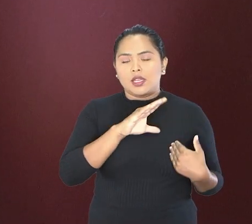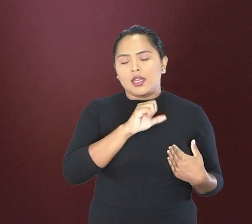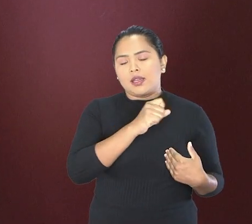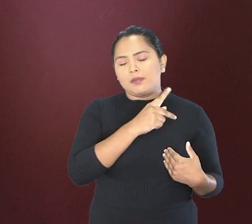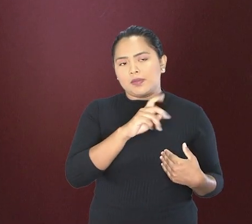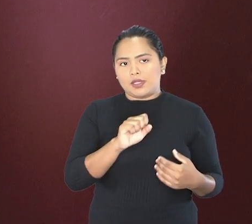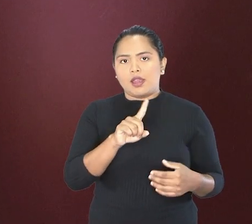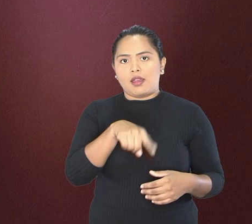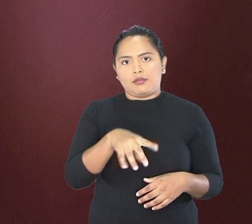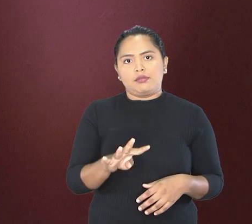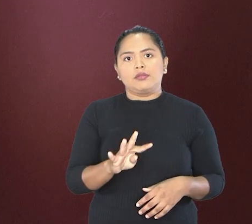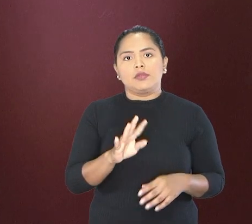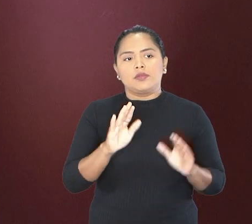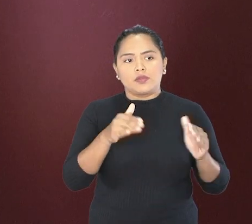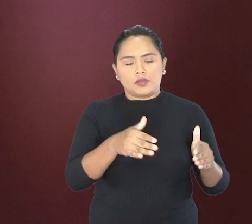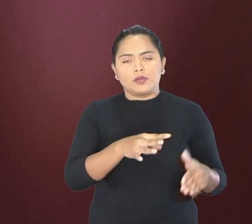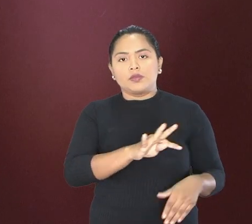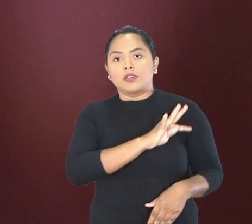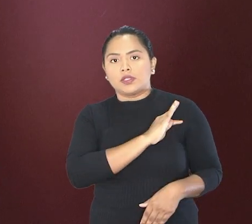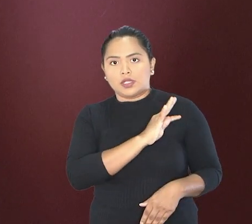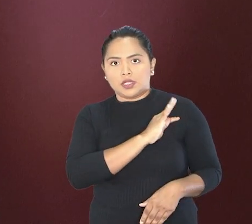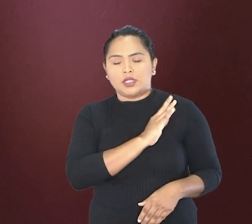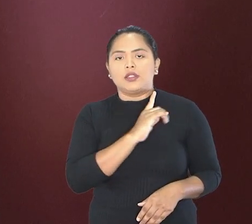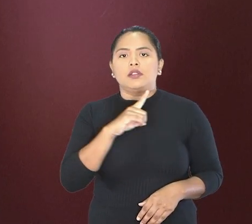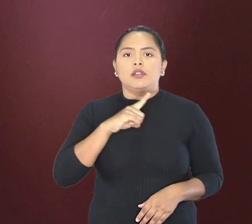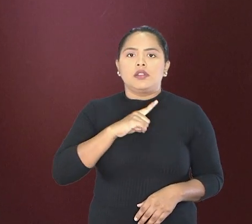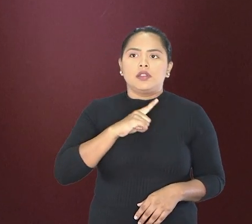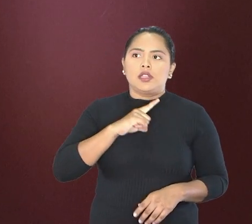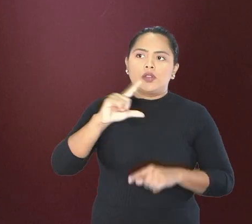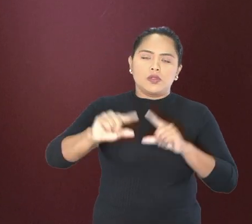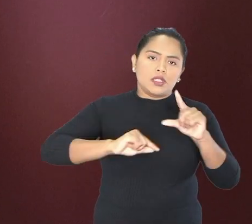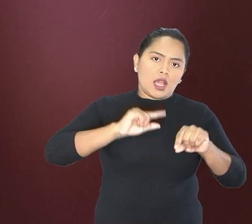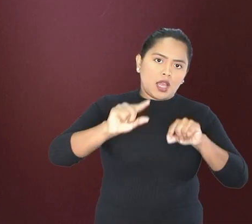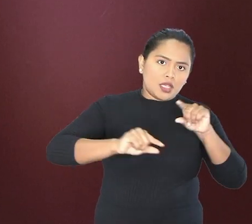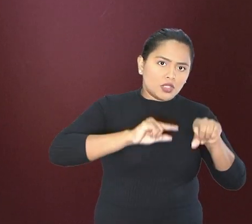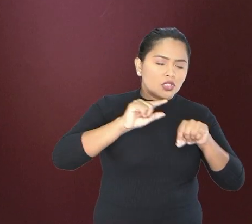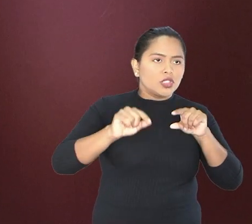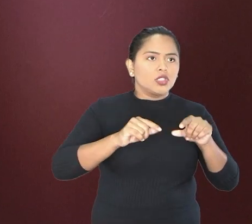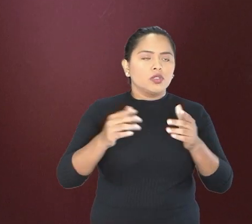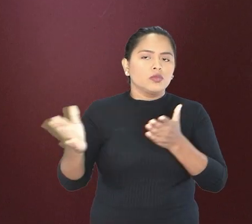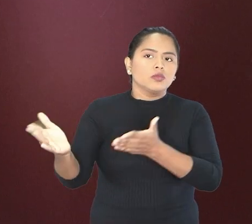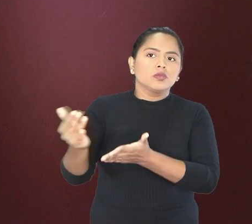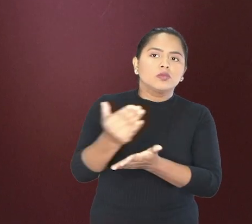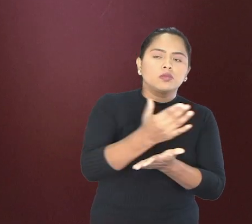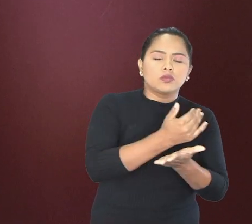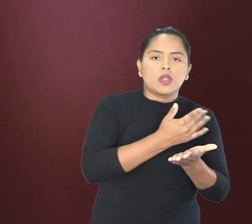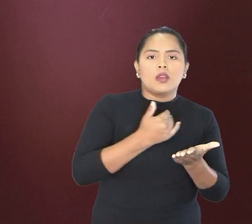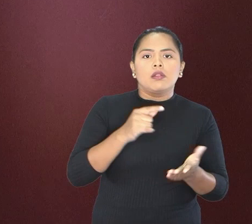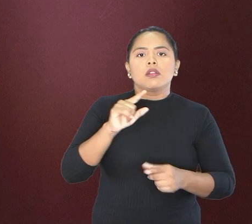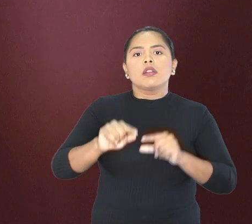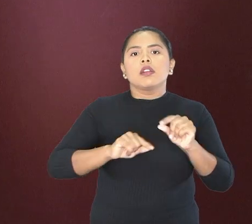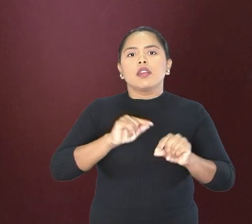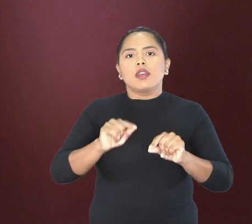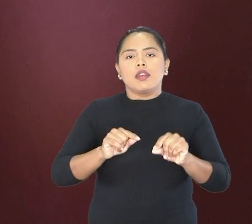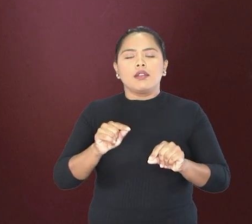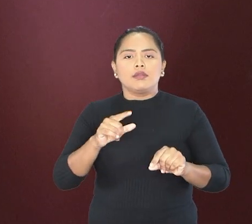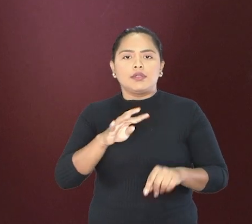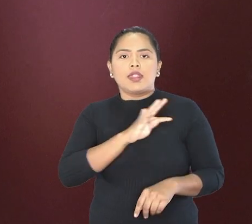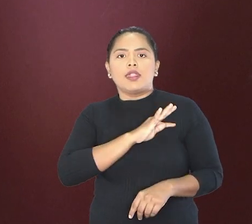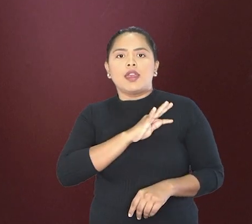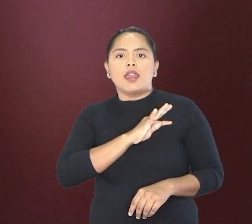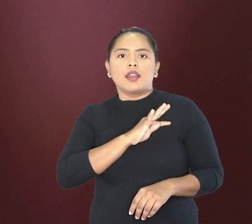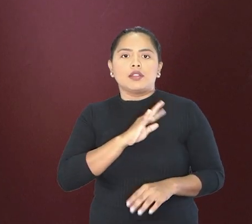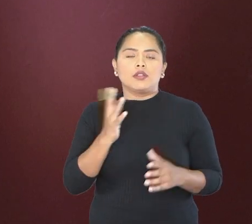procedimento é feito um seletivo para identificar quais são os técnicos que têm interesse em sair no